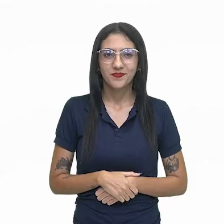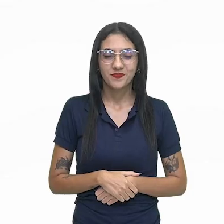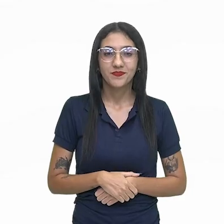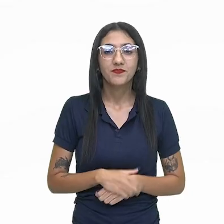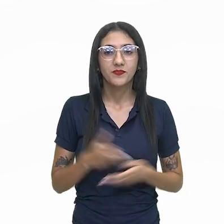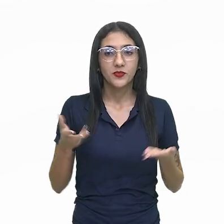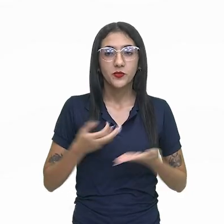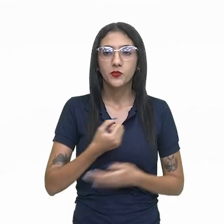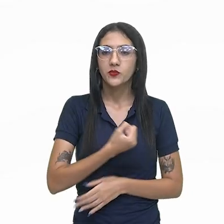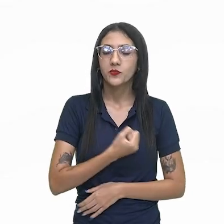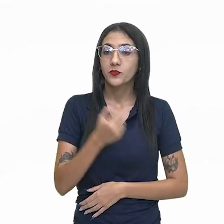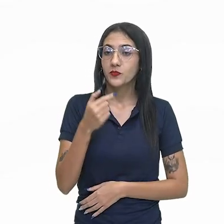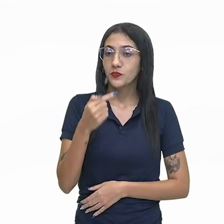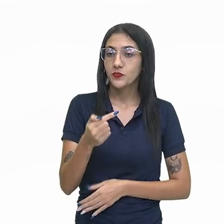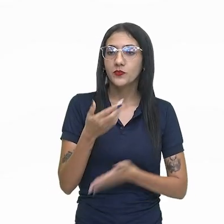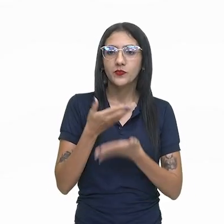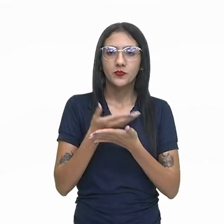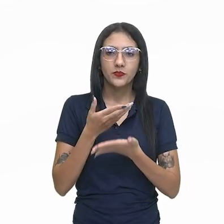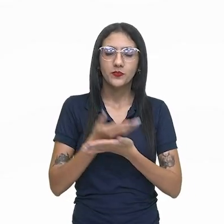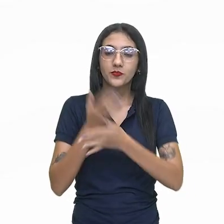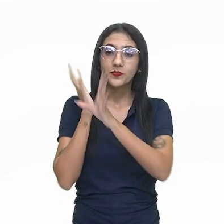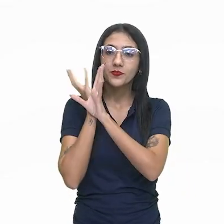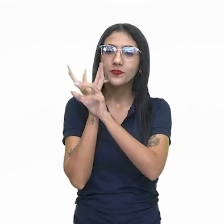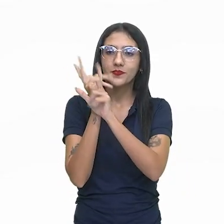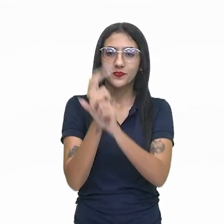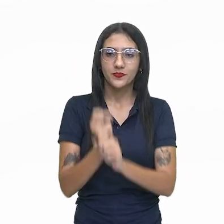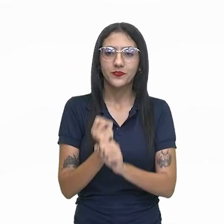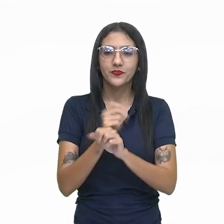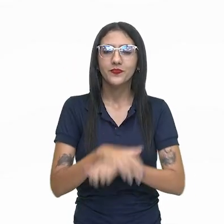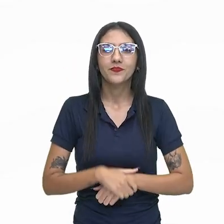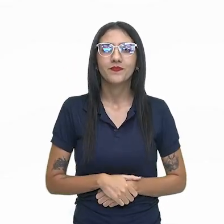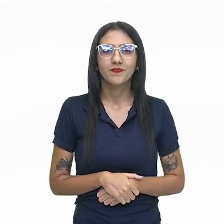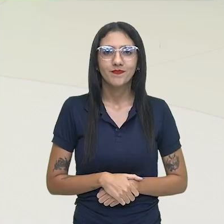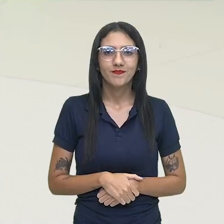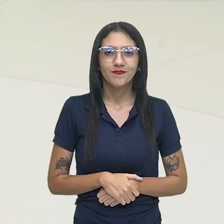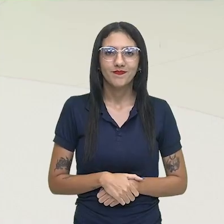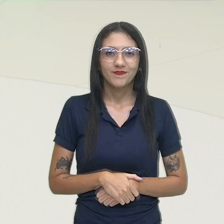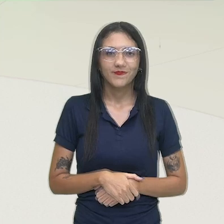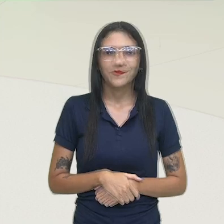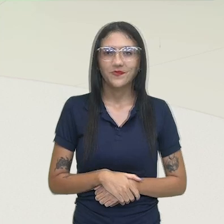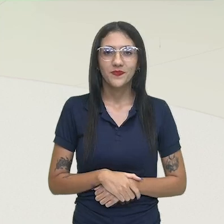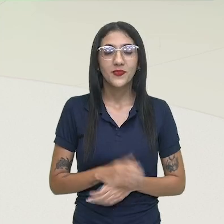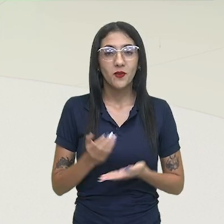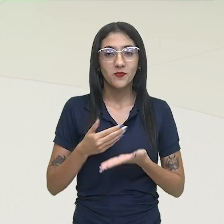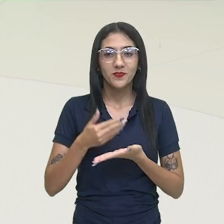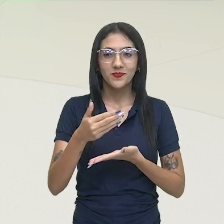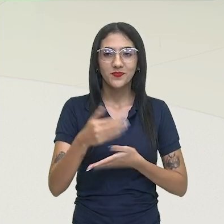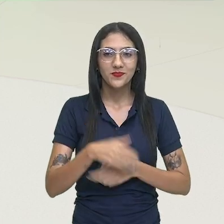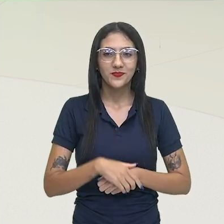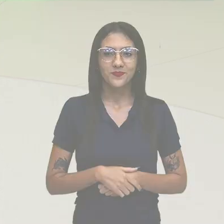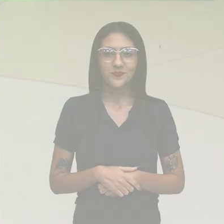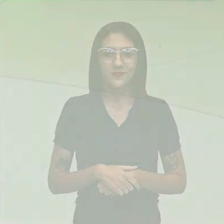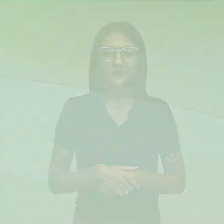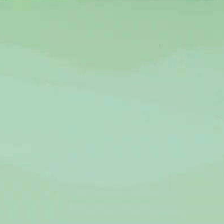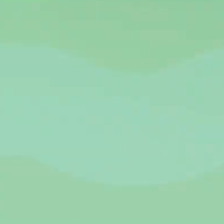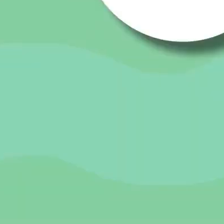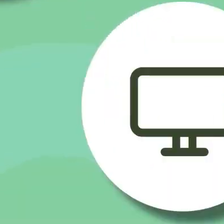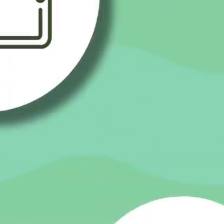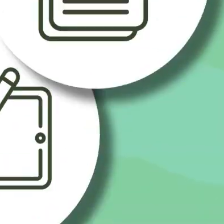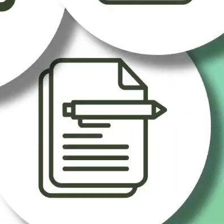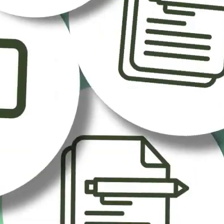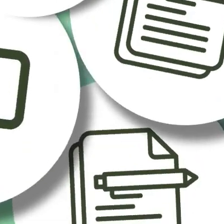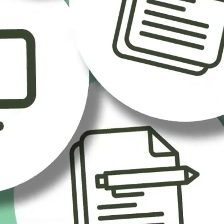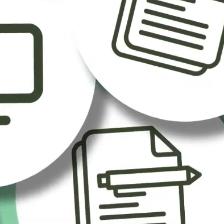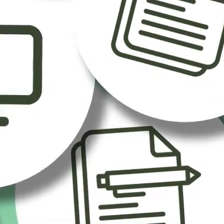Então, a aula é de número 7, revisão e avaliação. Então, vamos lá.